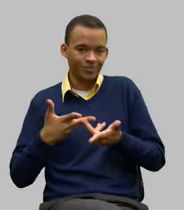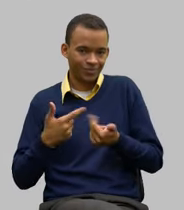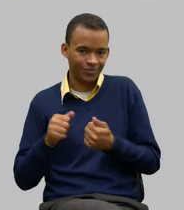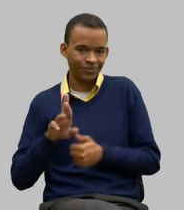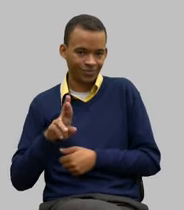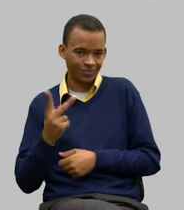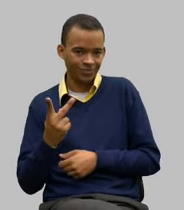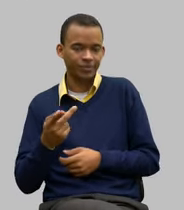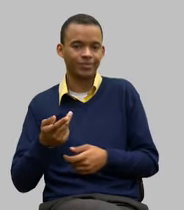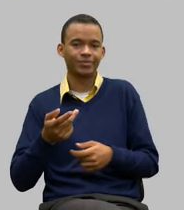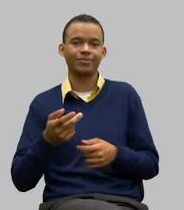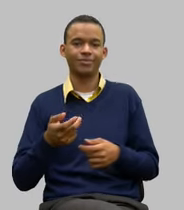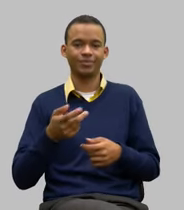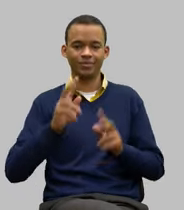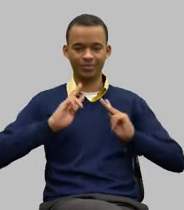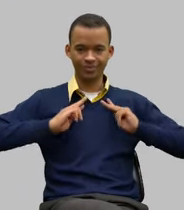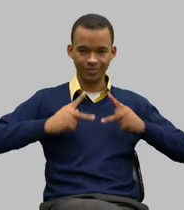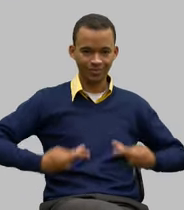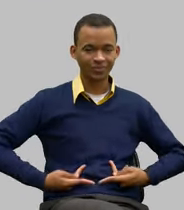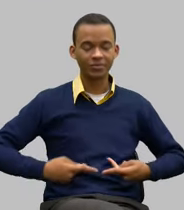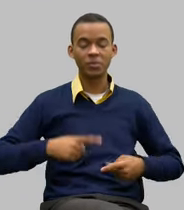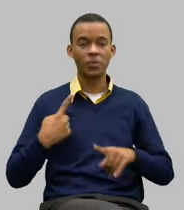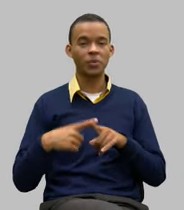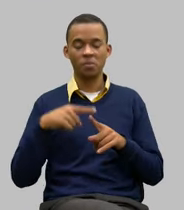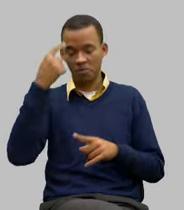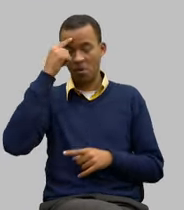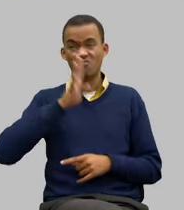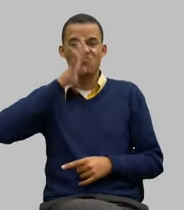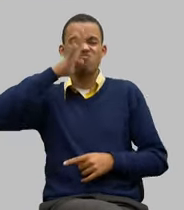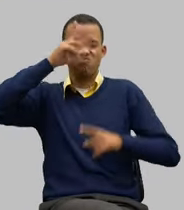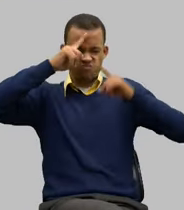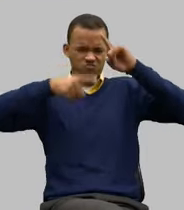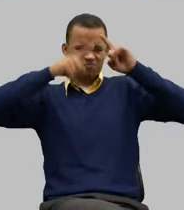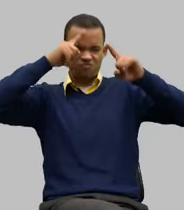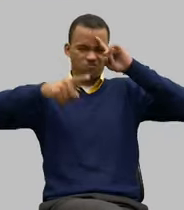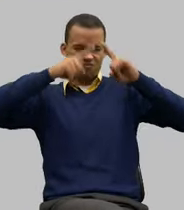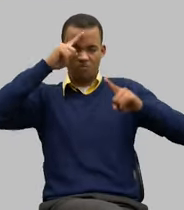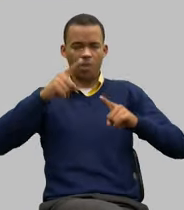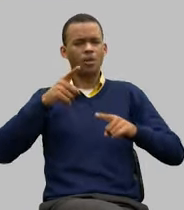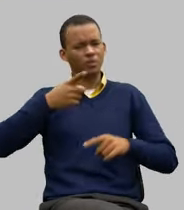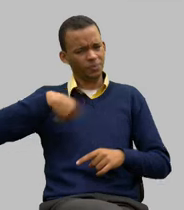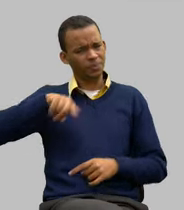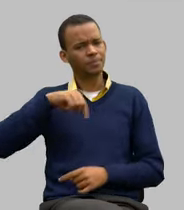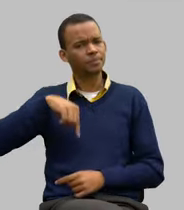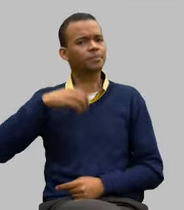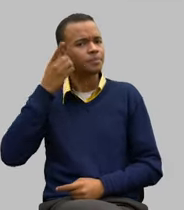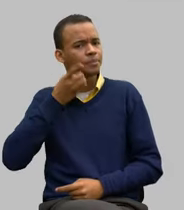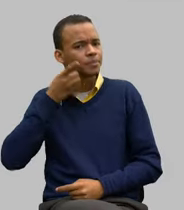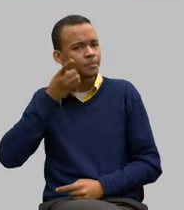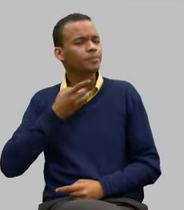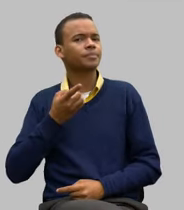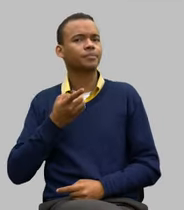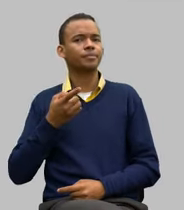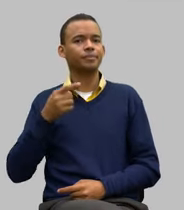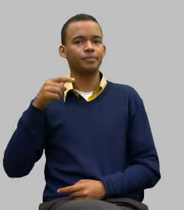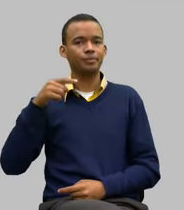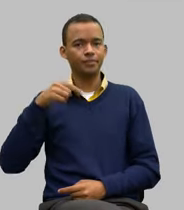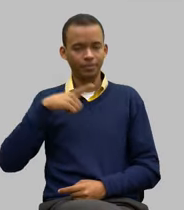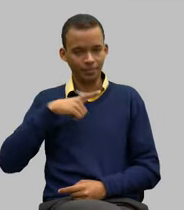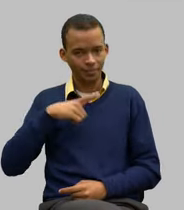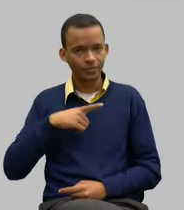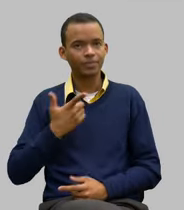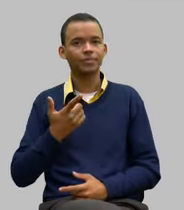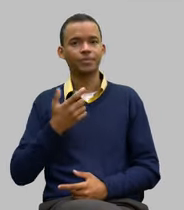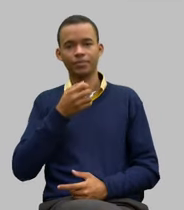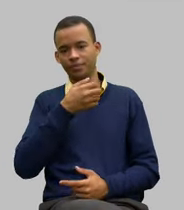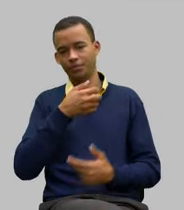el eu sou chefe eu posso dar ordem não é assim Nem nós que somos deputados aqui ó que temos nos